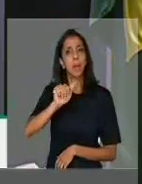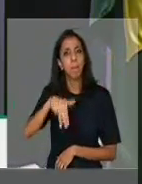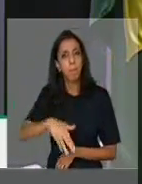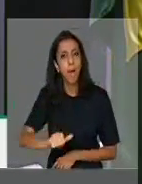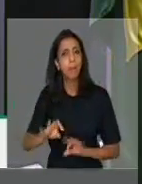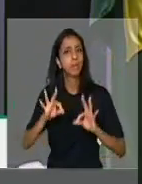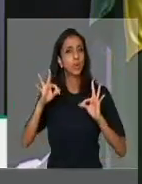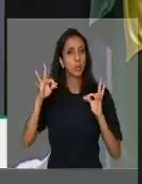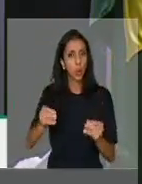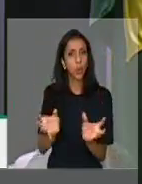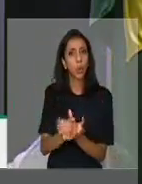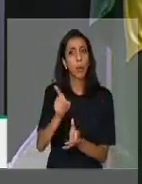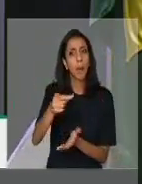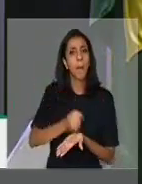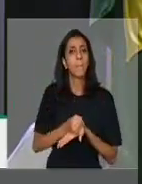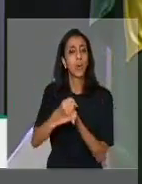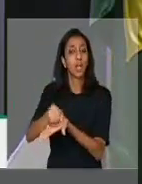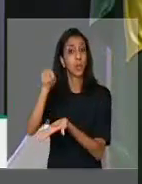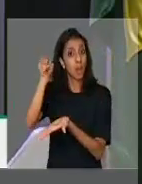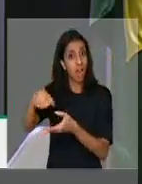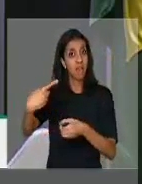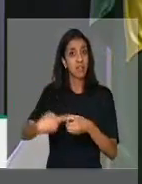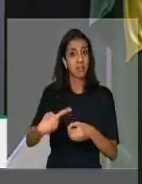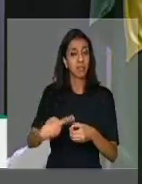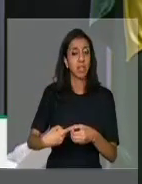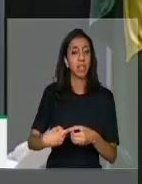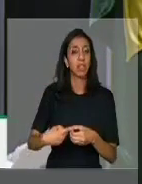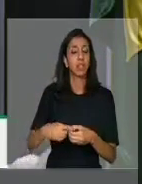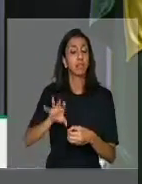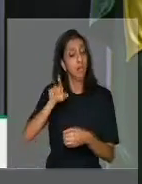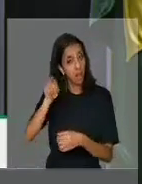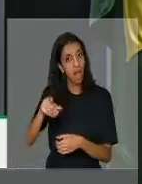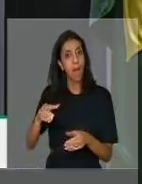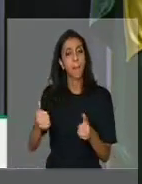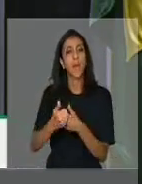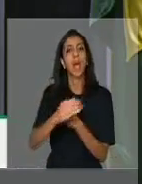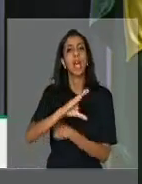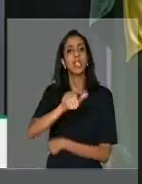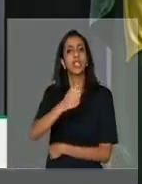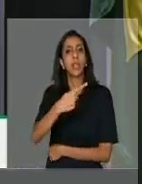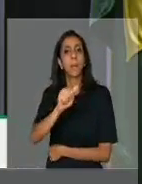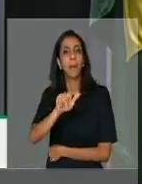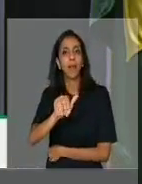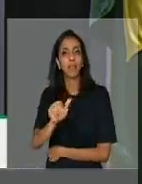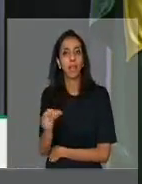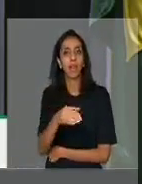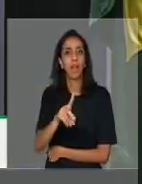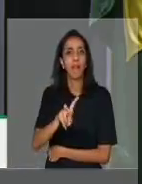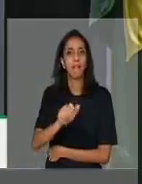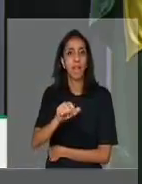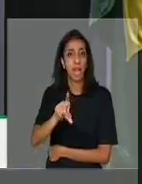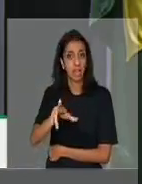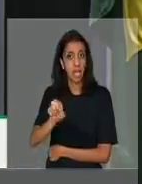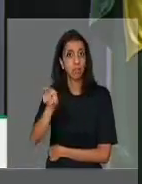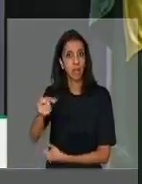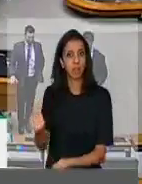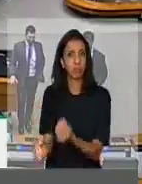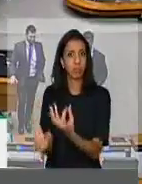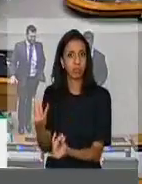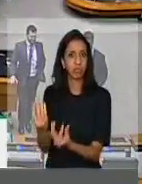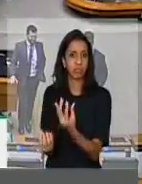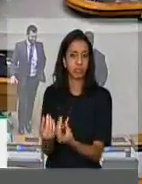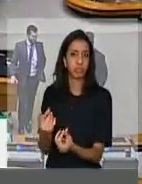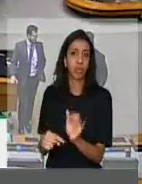estão apoiando lá para combater o incêndio na Chapada dos Veadeiros. Era isso, senhor presidente Rodrigo Broxado, Maia, e hein, bom cara? trabalho.